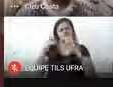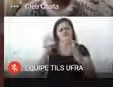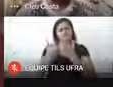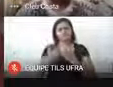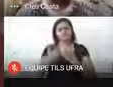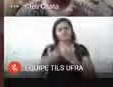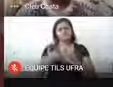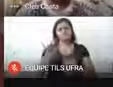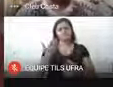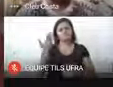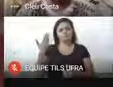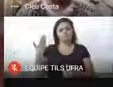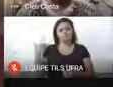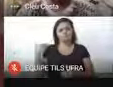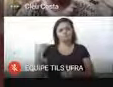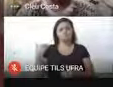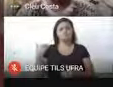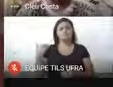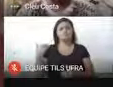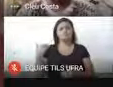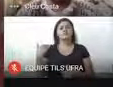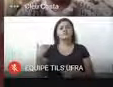anterior, no que nós tivemos sobre